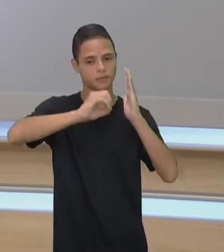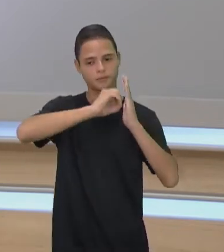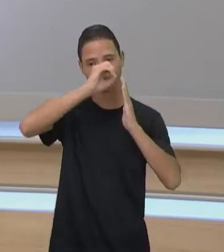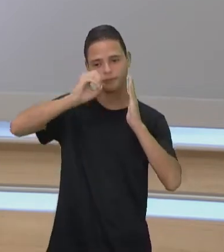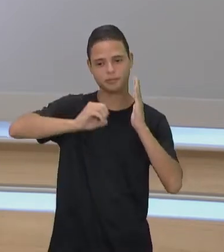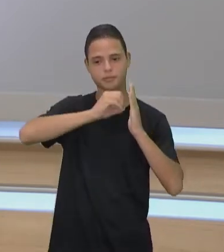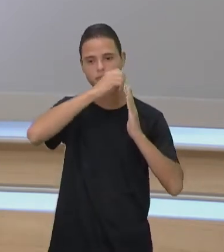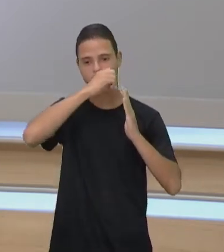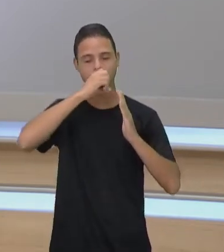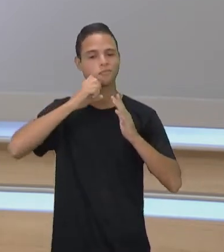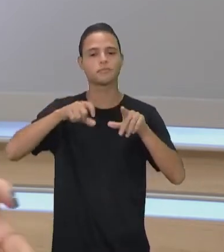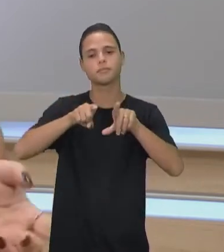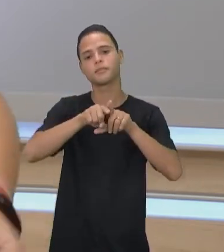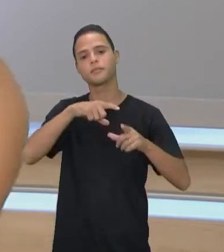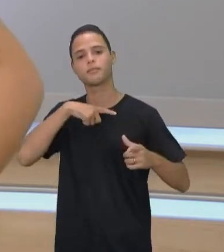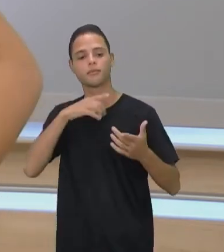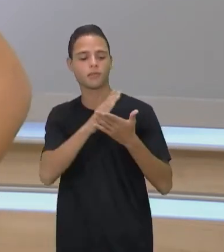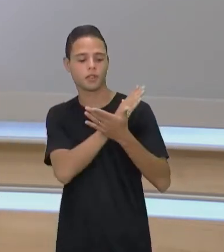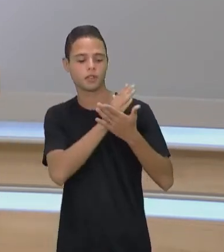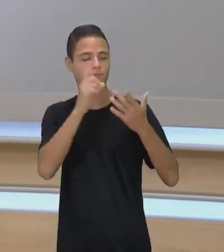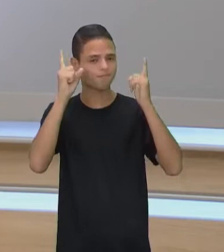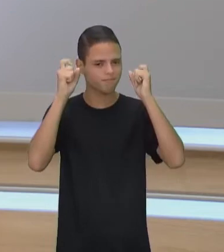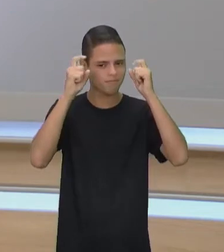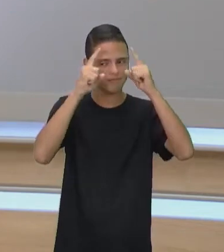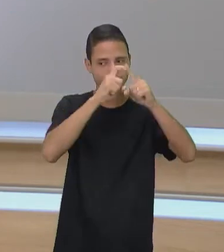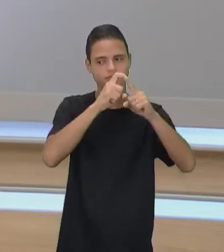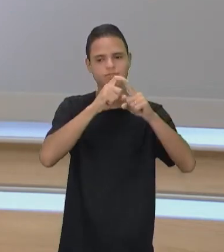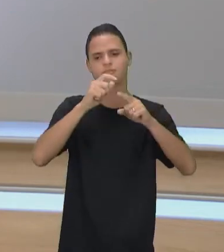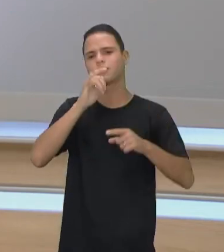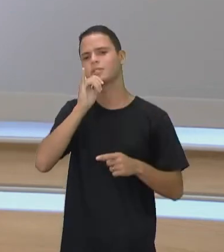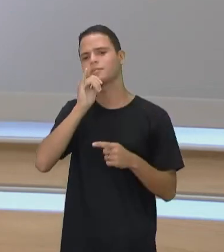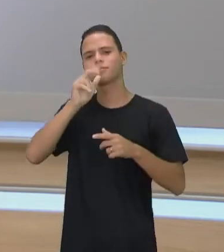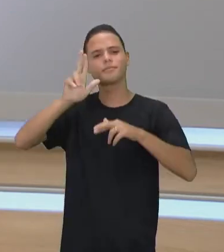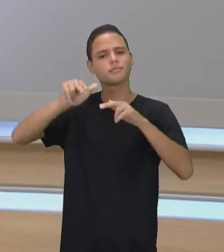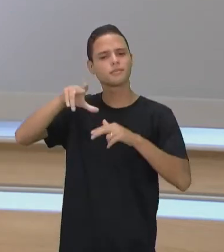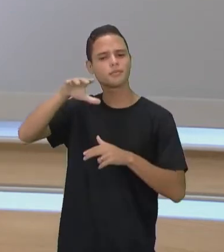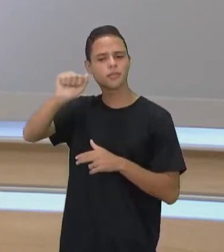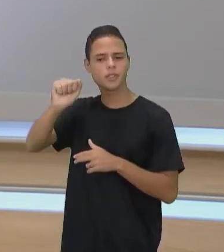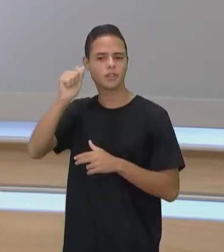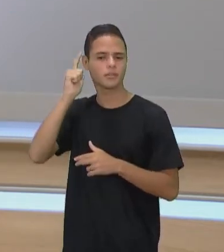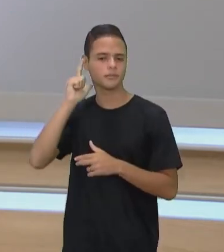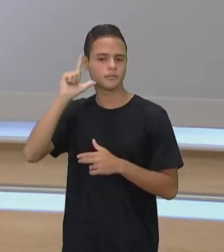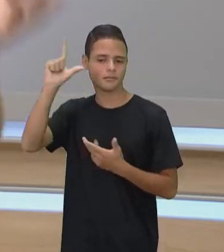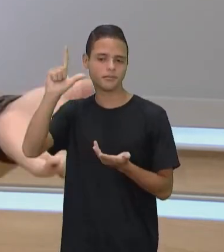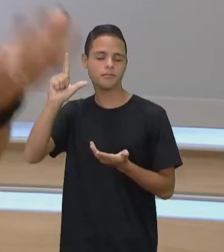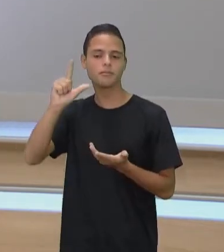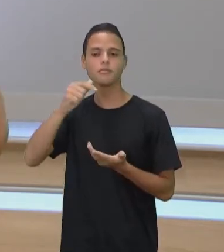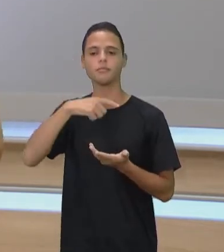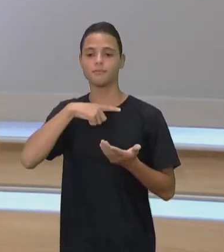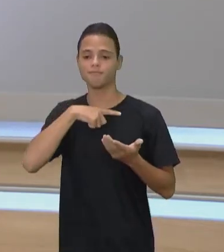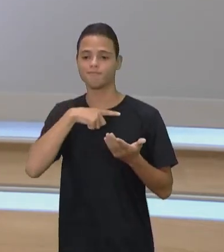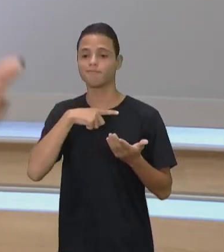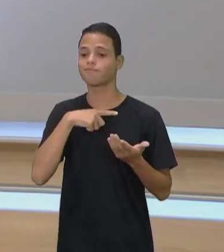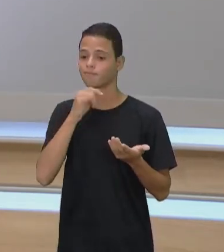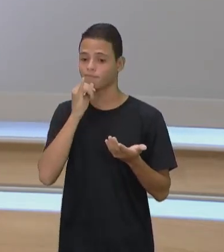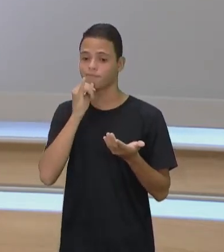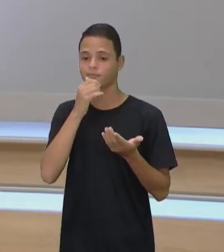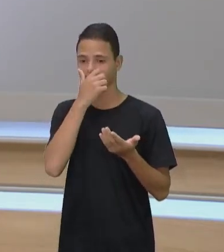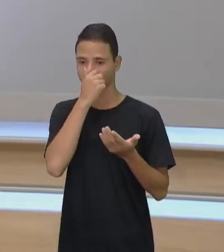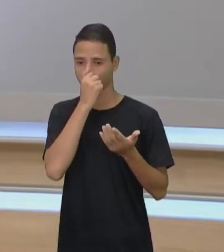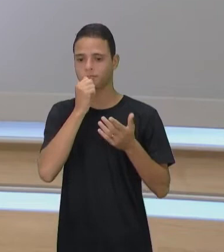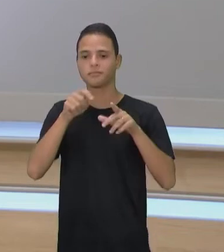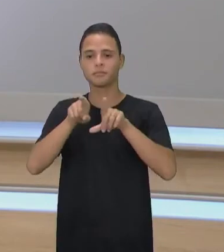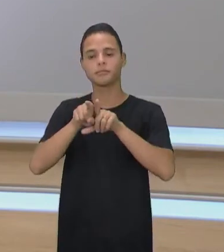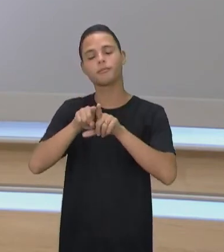mais complicadas e difíceis. Eu olhava e falava, mano, eu nunca vou conseguir fazer isso. E tem coisas que, essas mesmas coisas hoje, depois de um